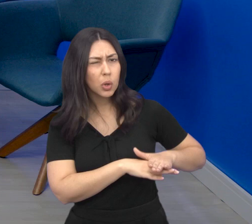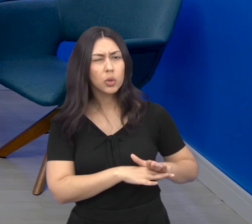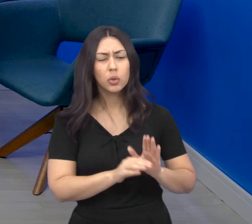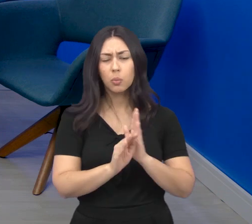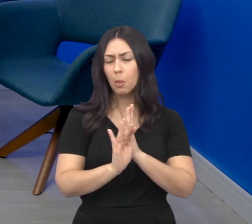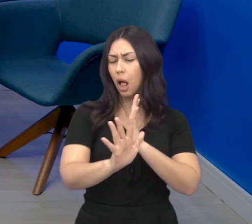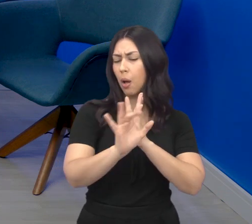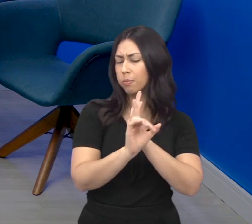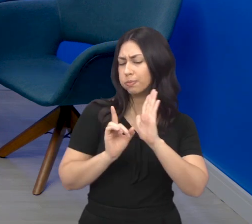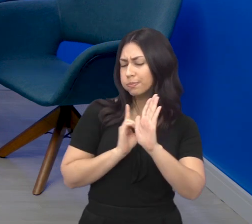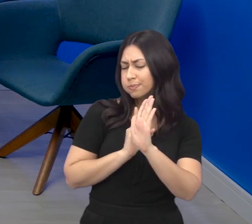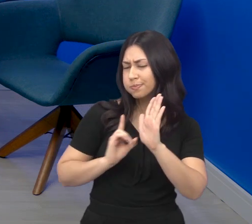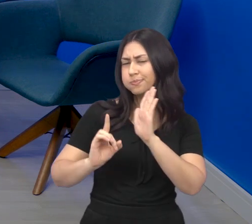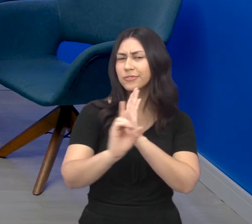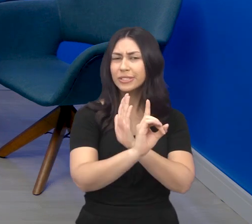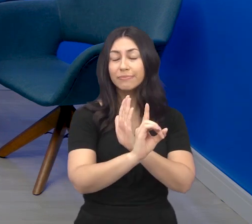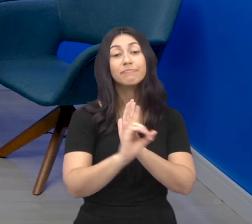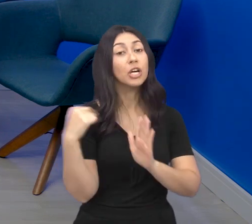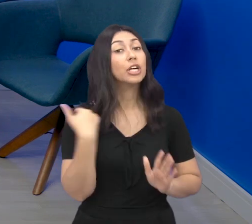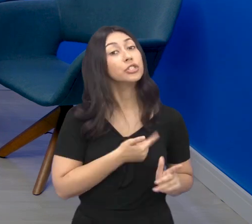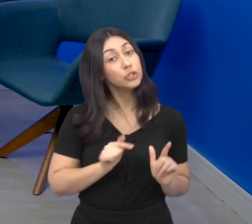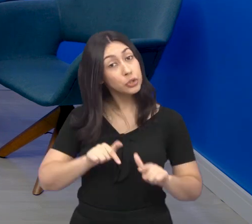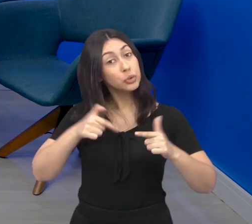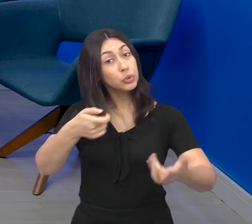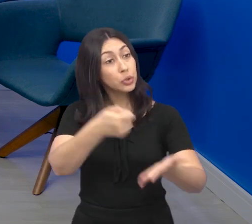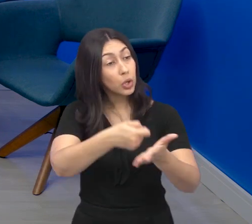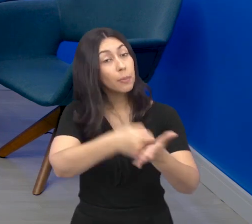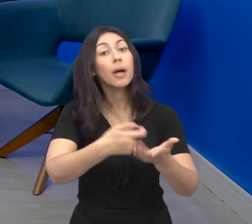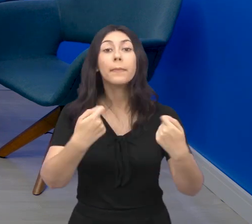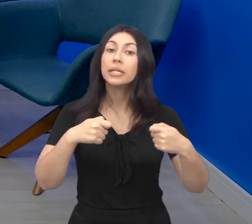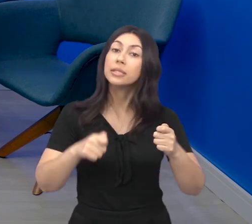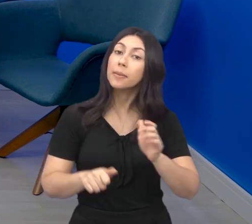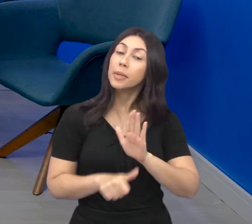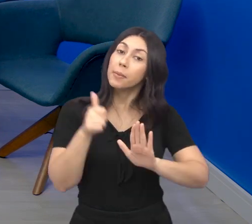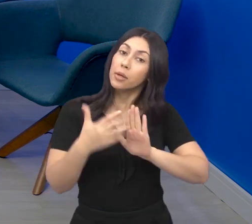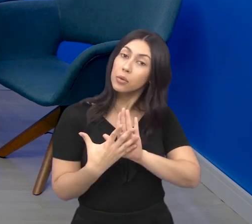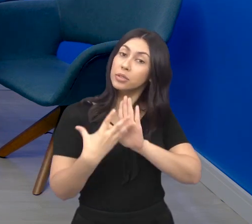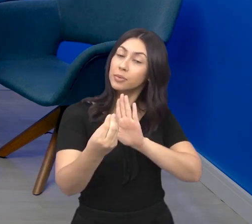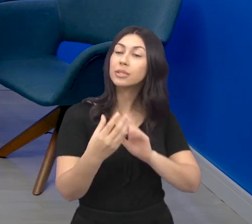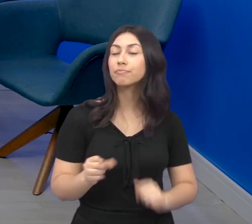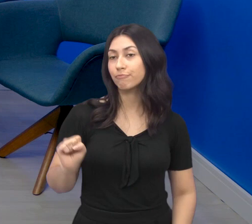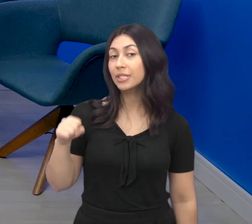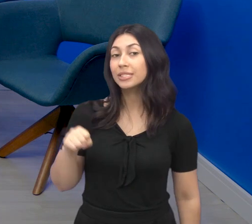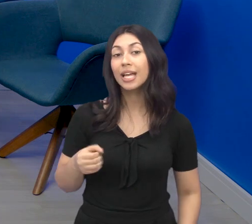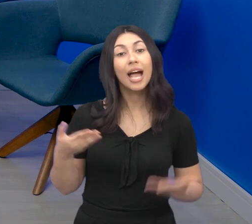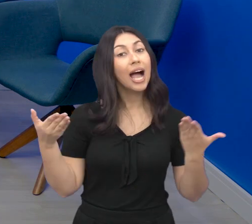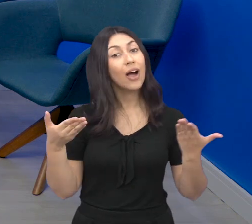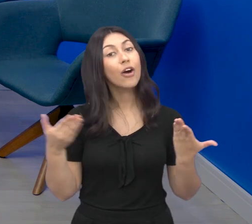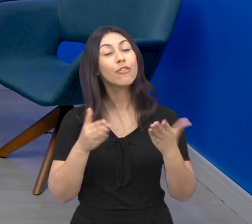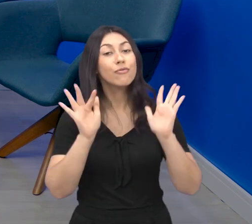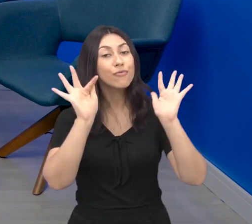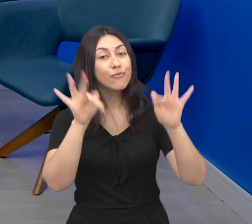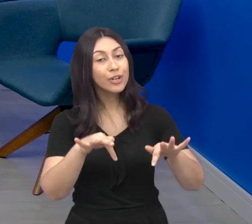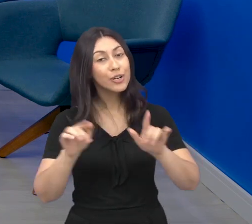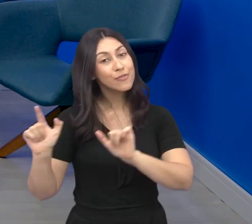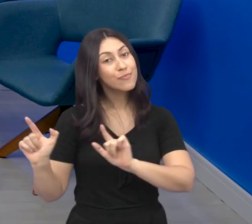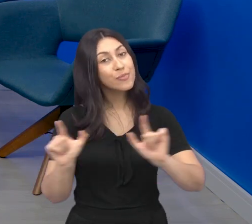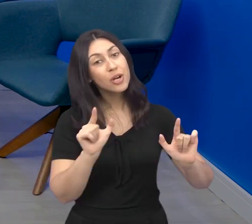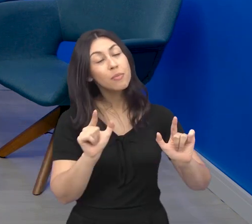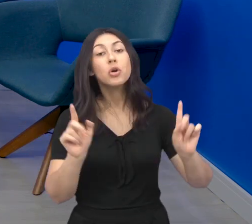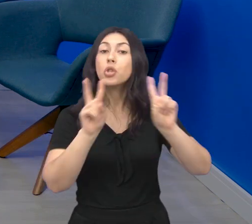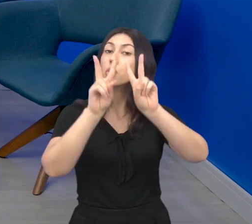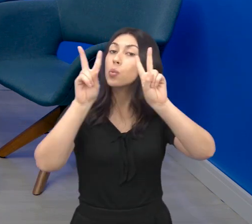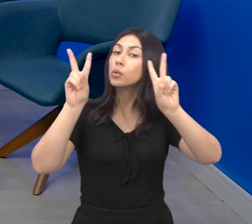fila, enfim, a postura que a gente cobra também tem que ser a nossa, né? Isso mesmo. E olha só, termina por aqui